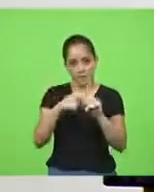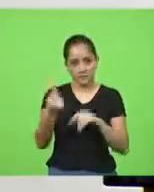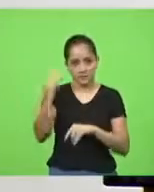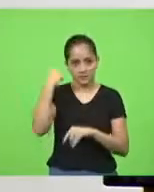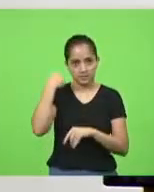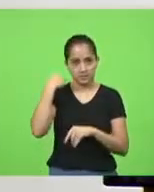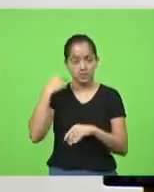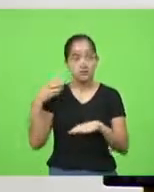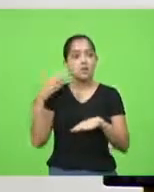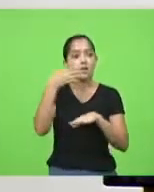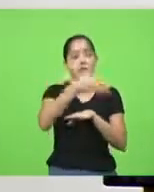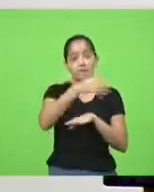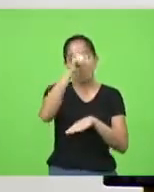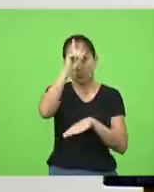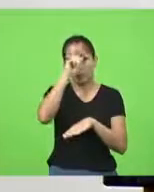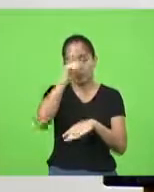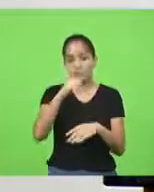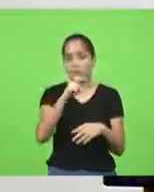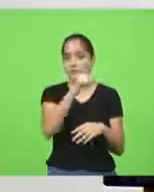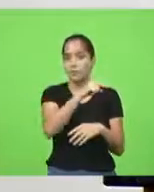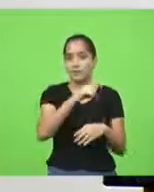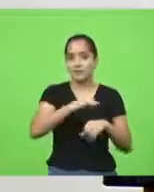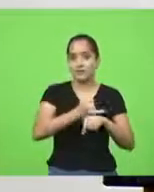em Joinville